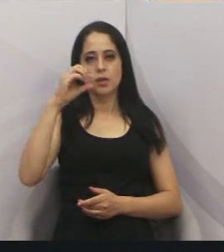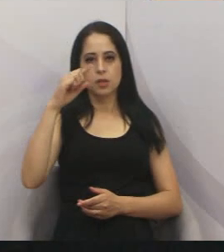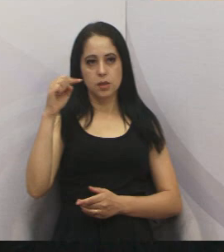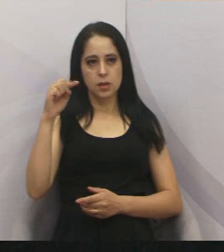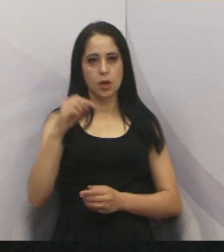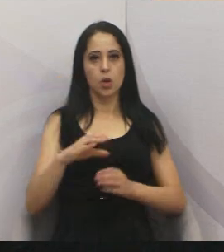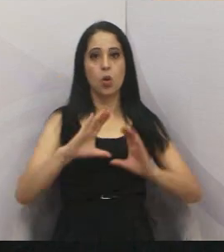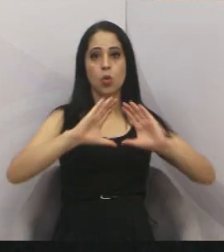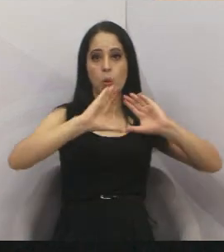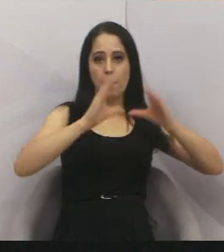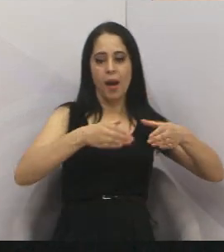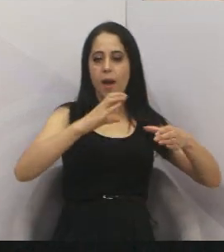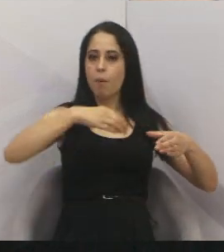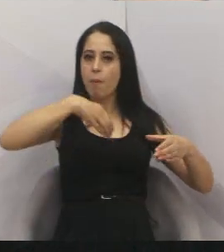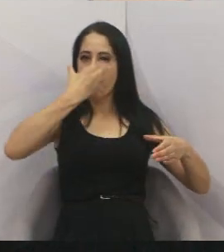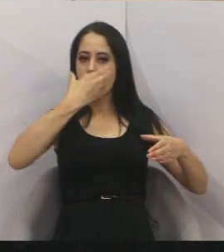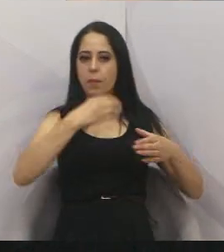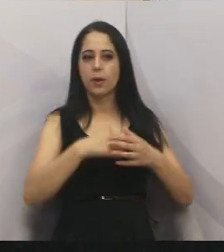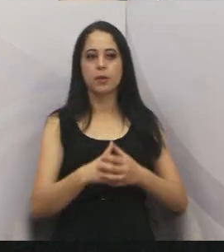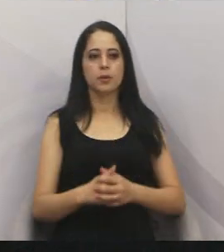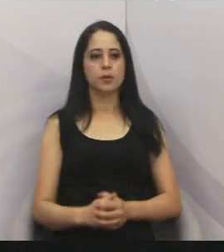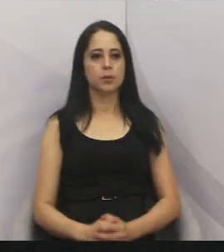Jardim Paraíso.